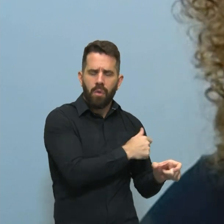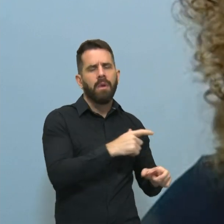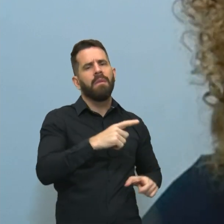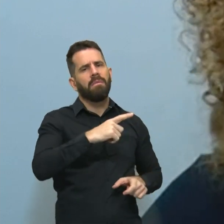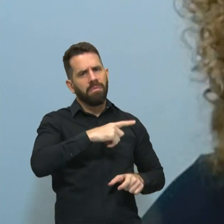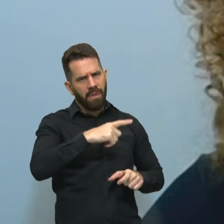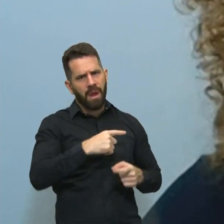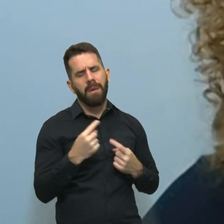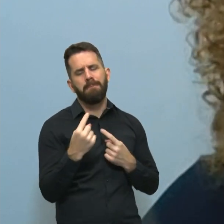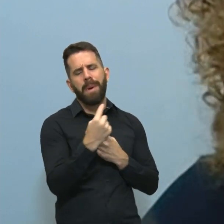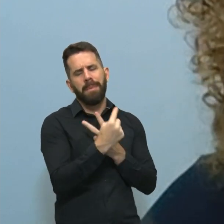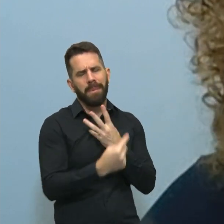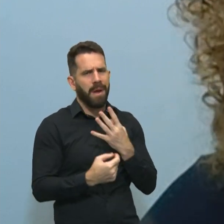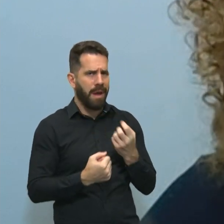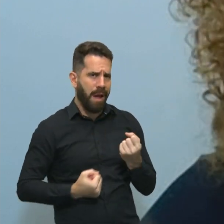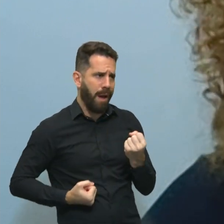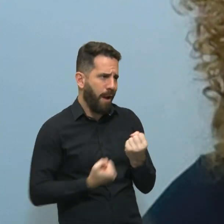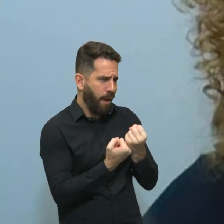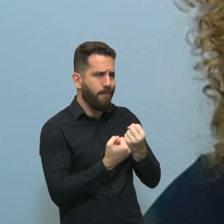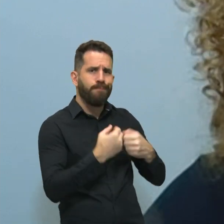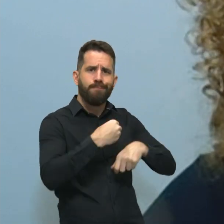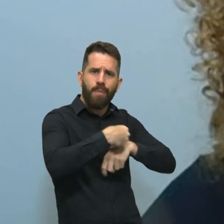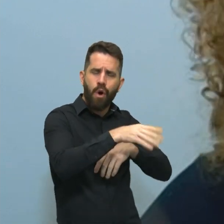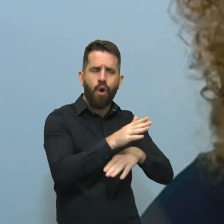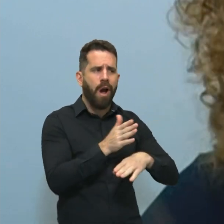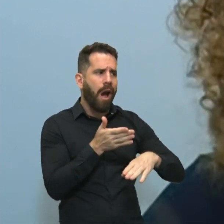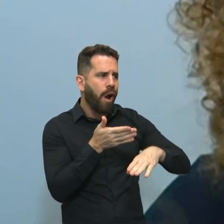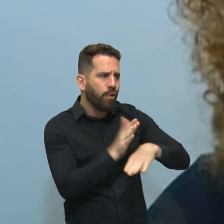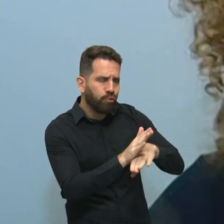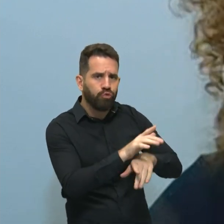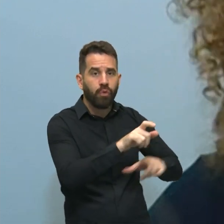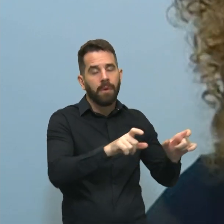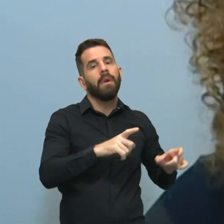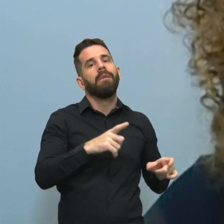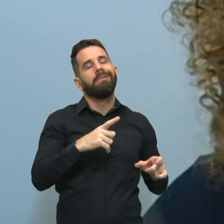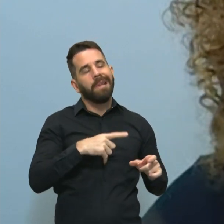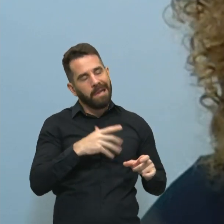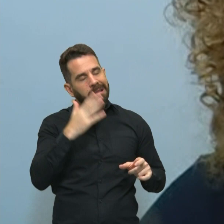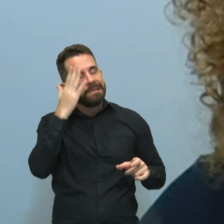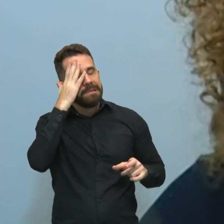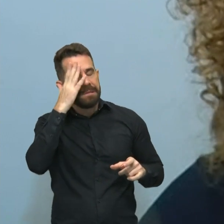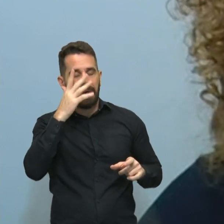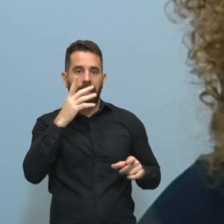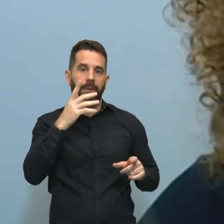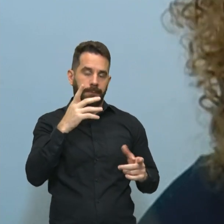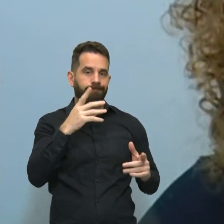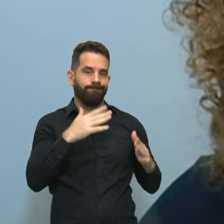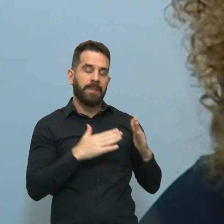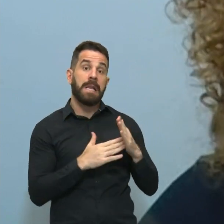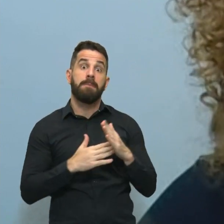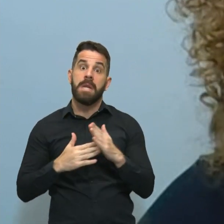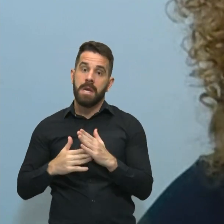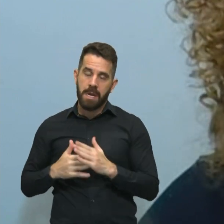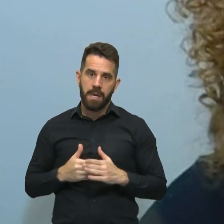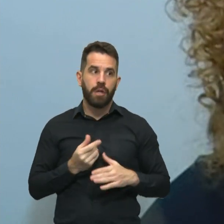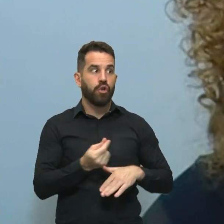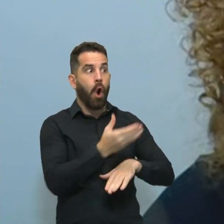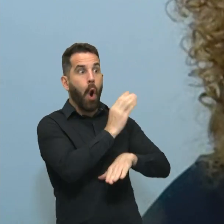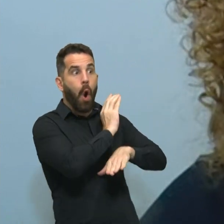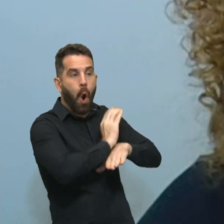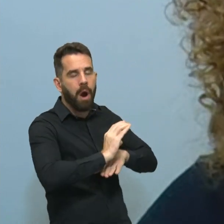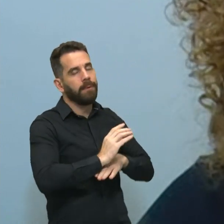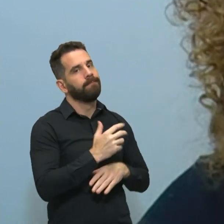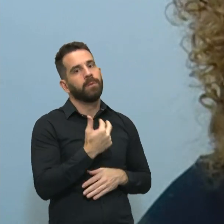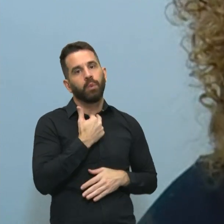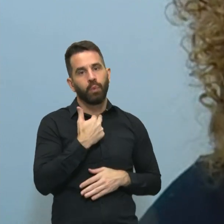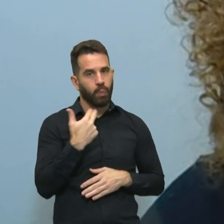a gente tem todas as limitações do ponto de vista de orçamento, mas fazendo o maior esforço que nos é possível, né, buscando meios